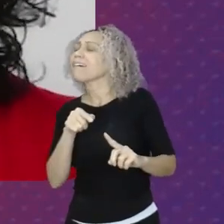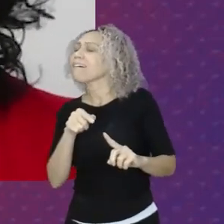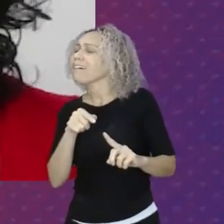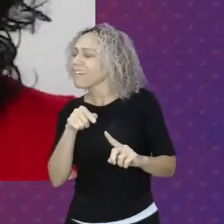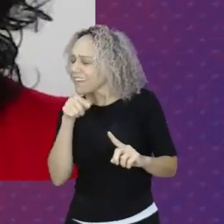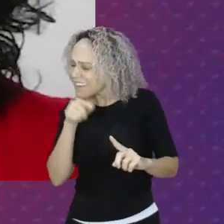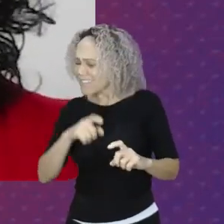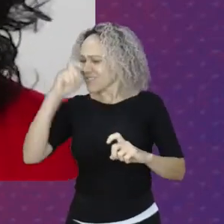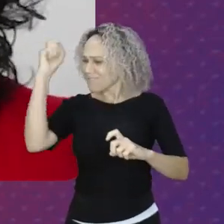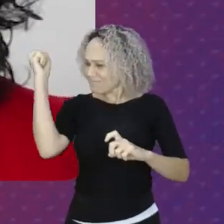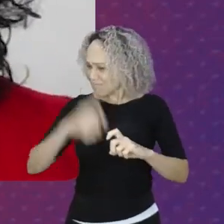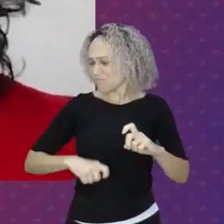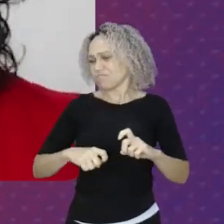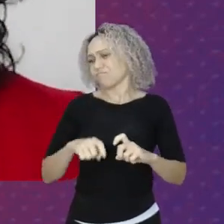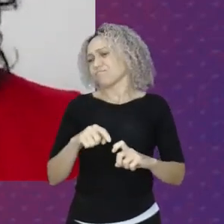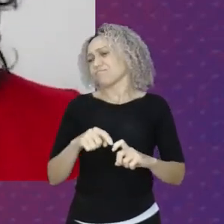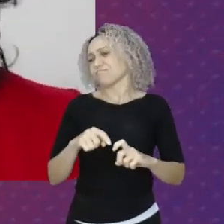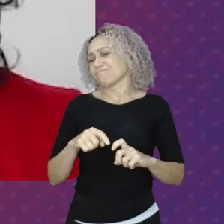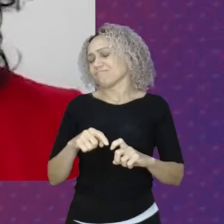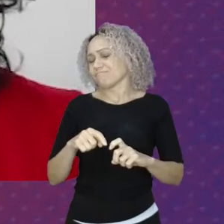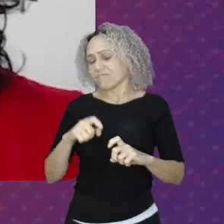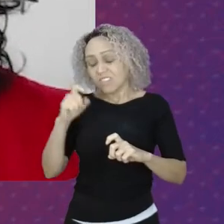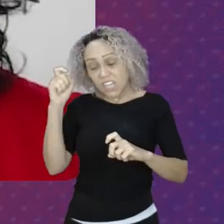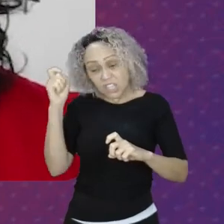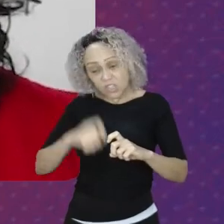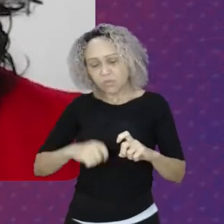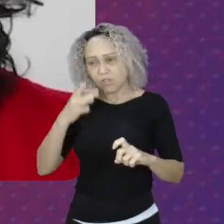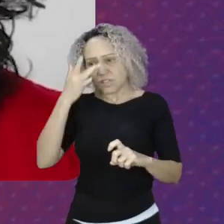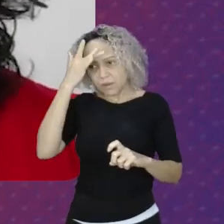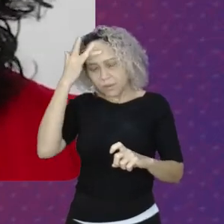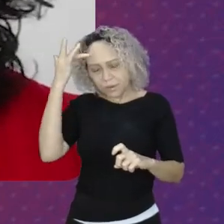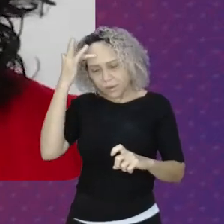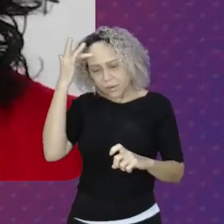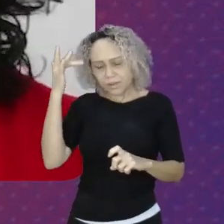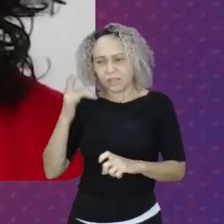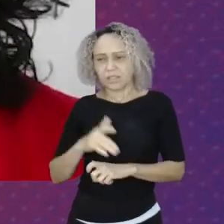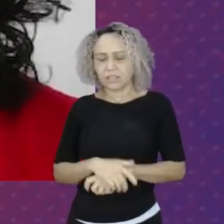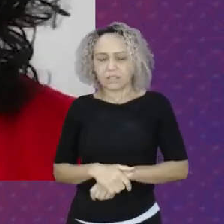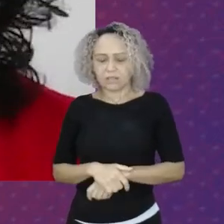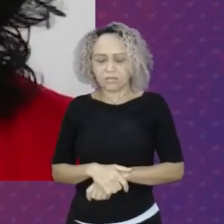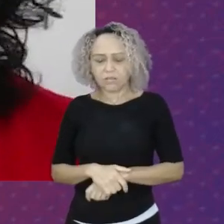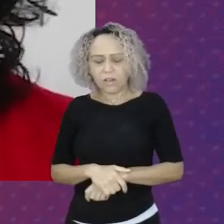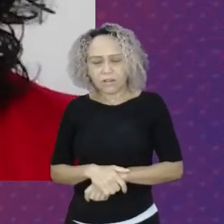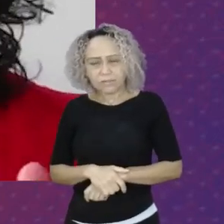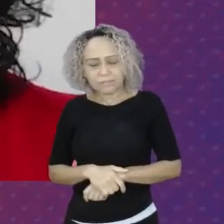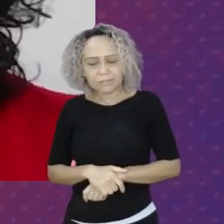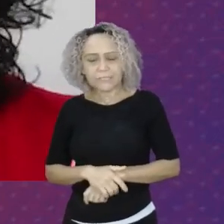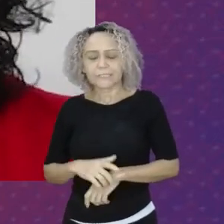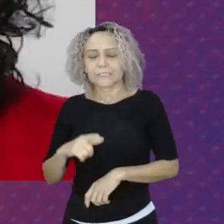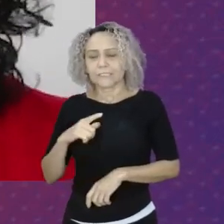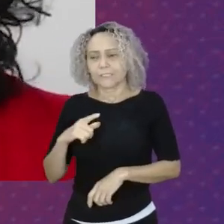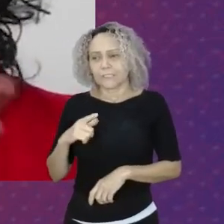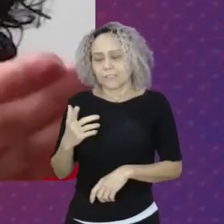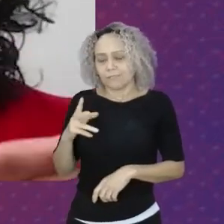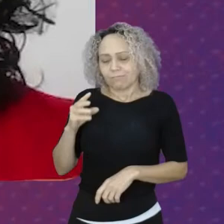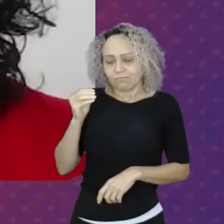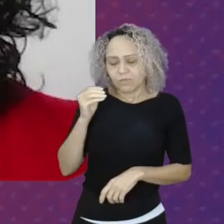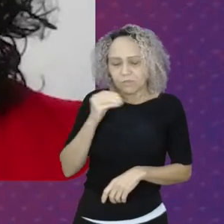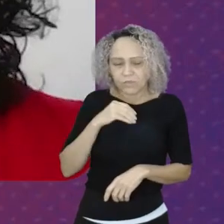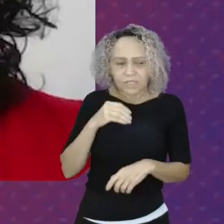vulnerável, porque conforme nós vimos na lei de 2009 a 2015,